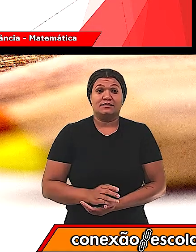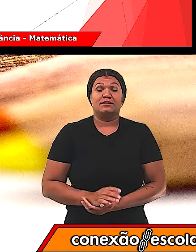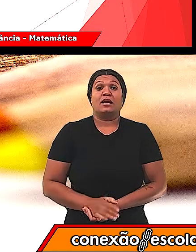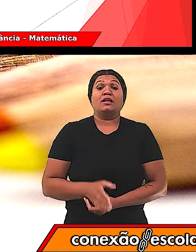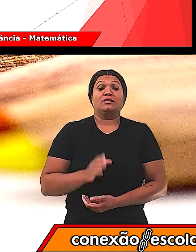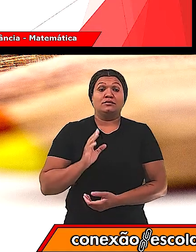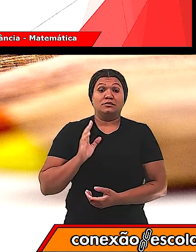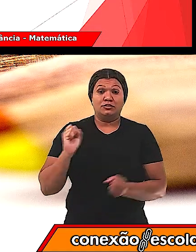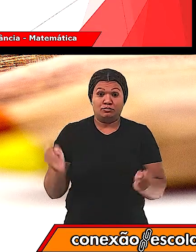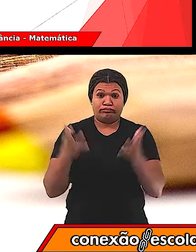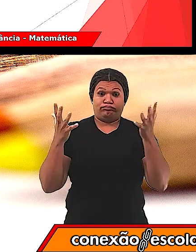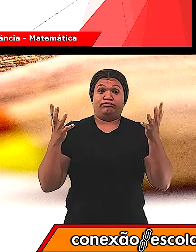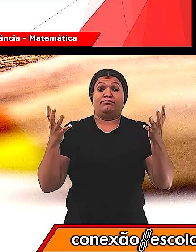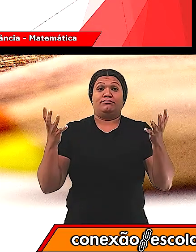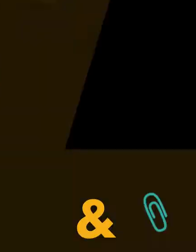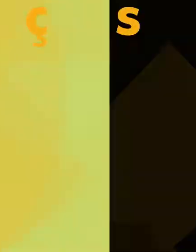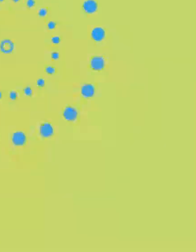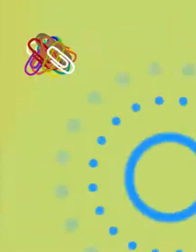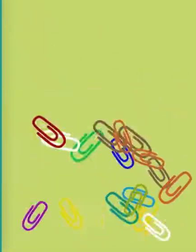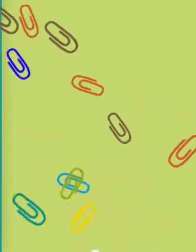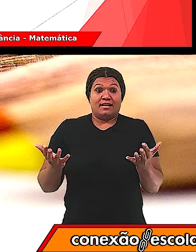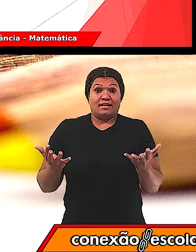3 e já!